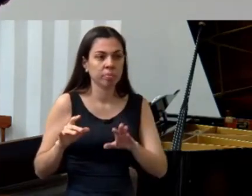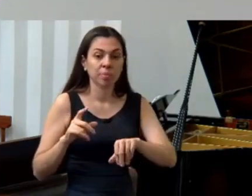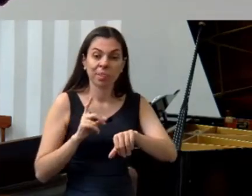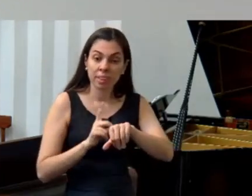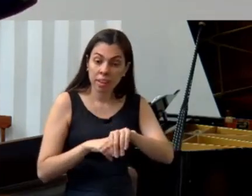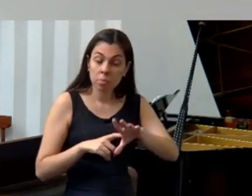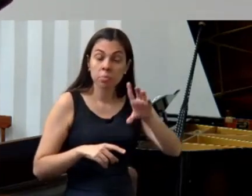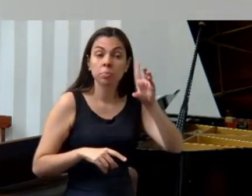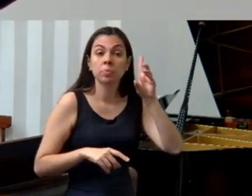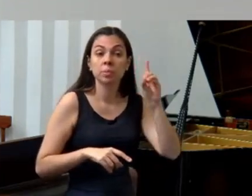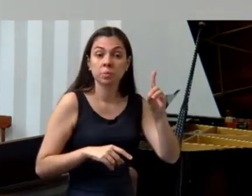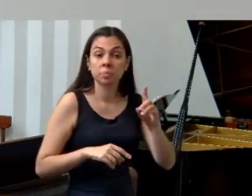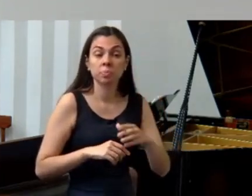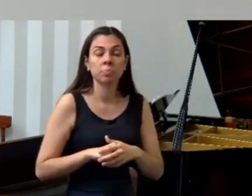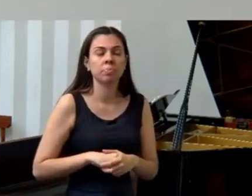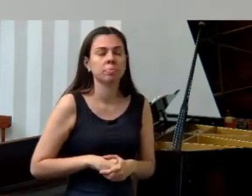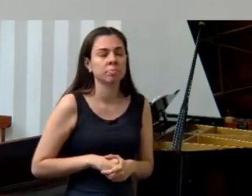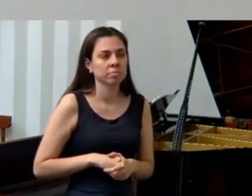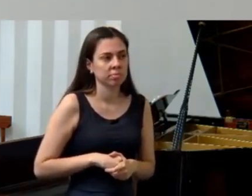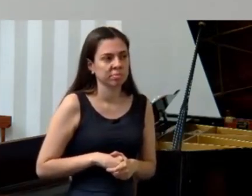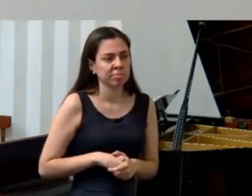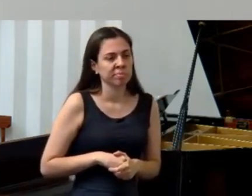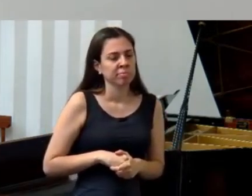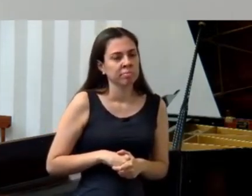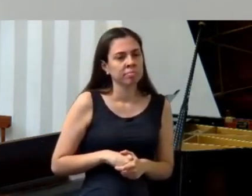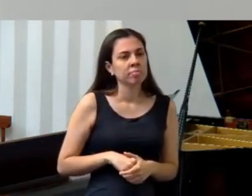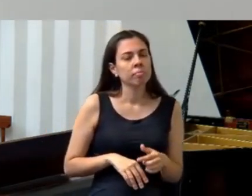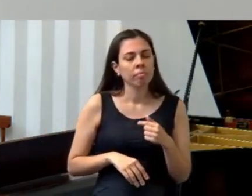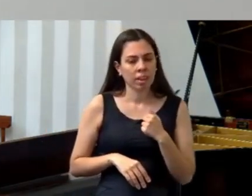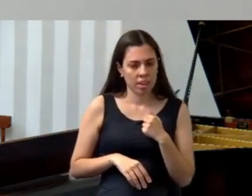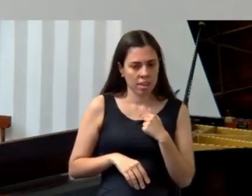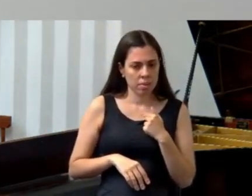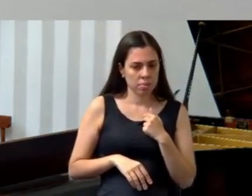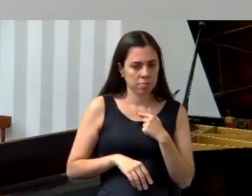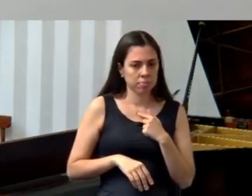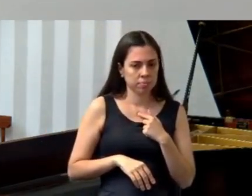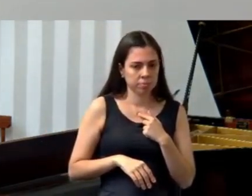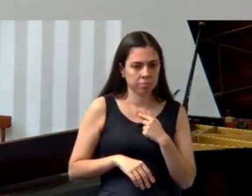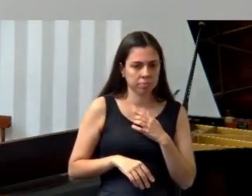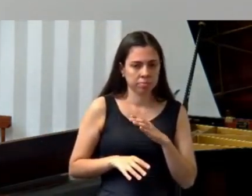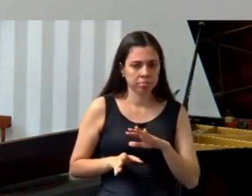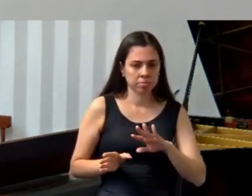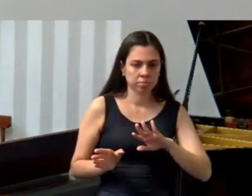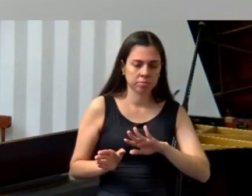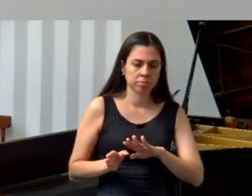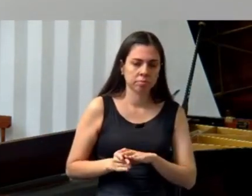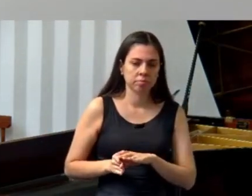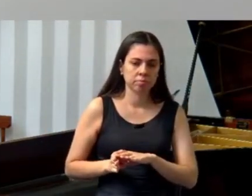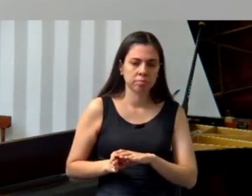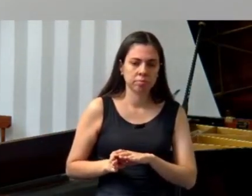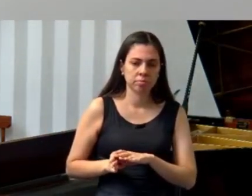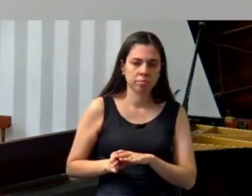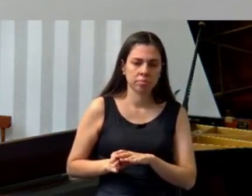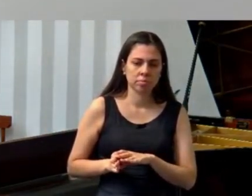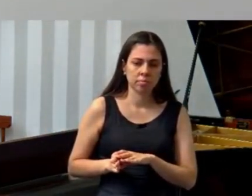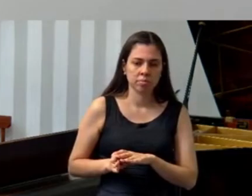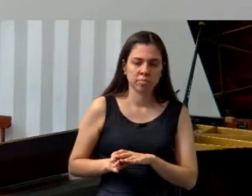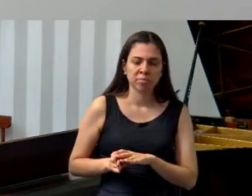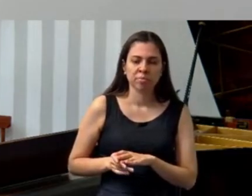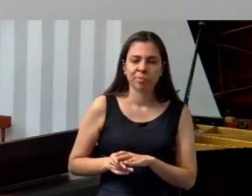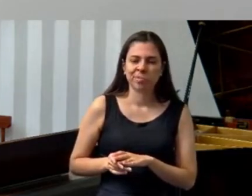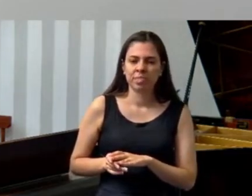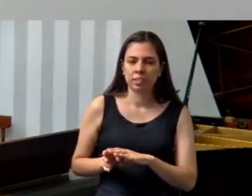Eu fui na formatura de um presbítero da minha igreja, do seminário, com 70 anos de